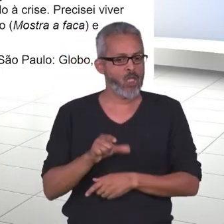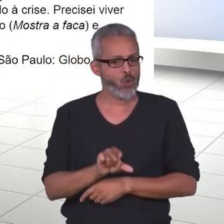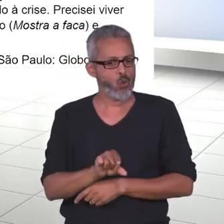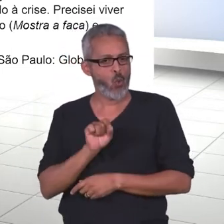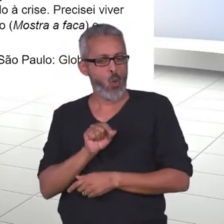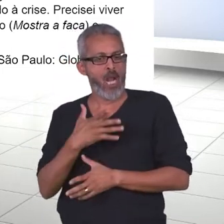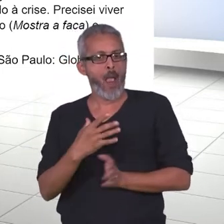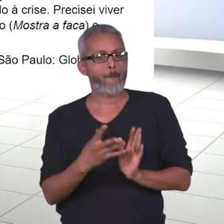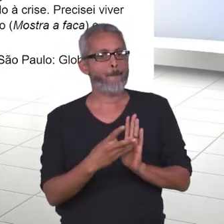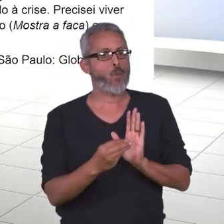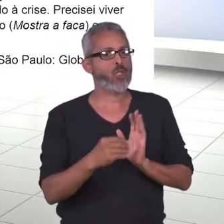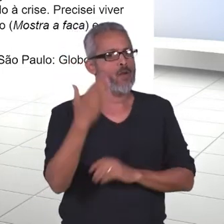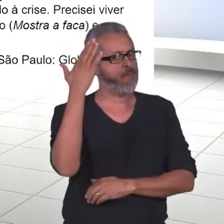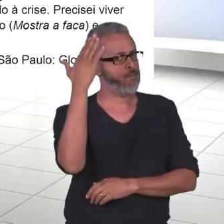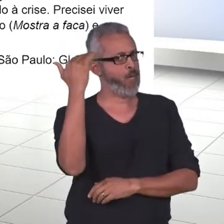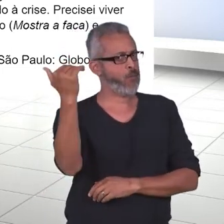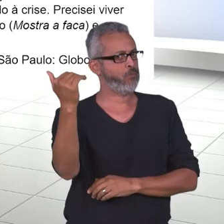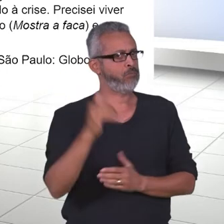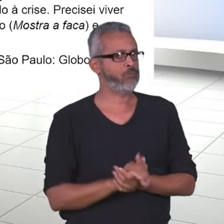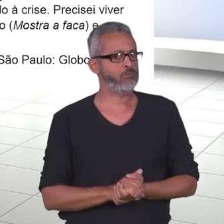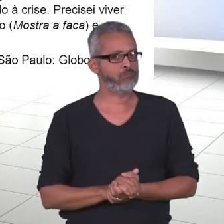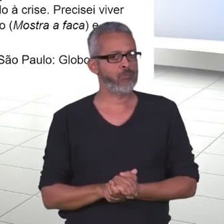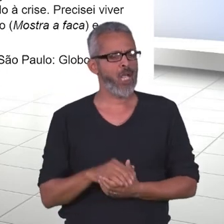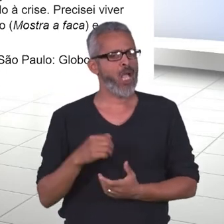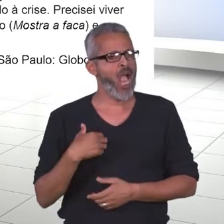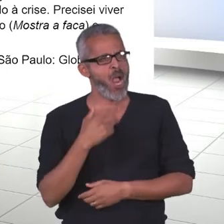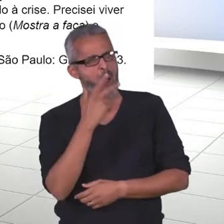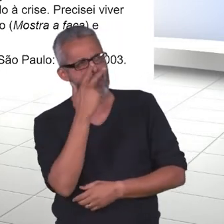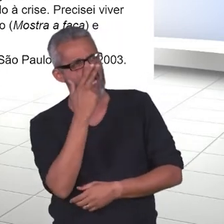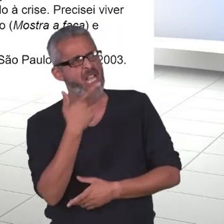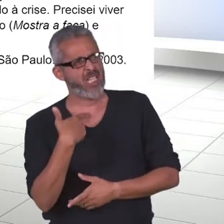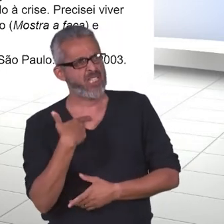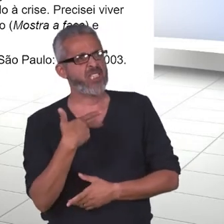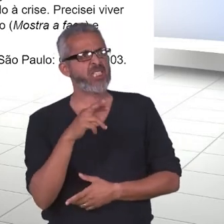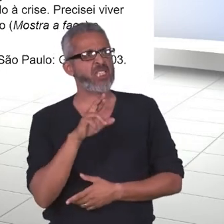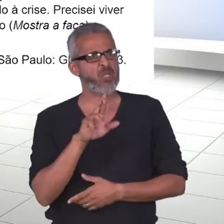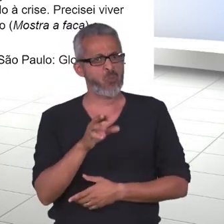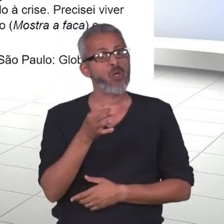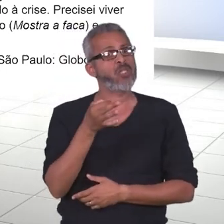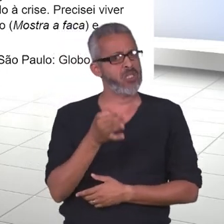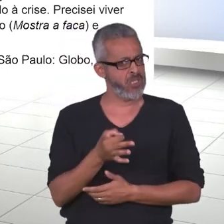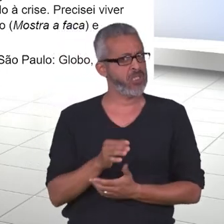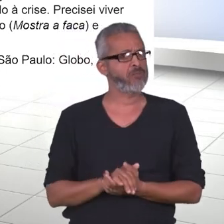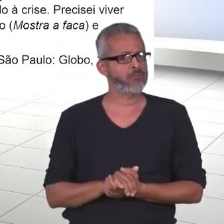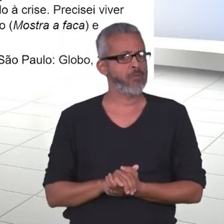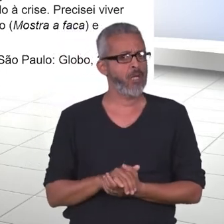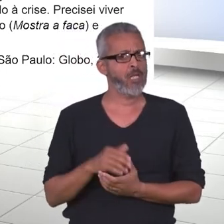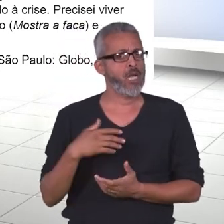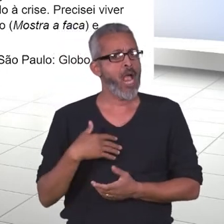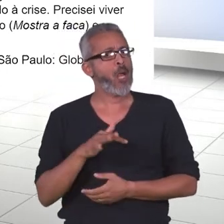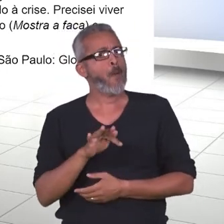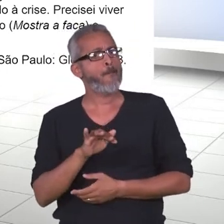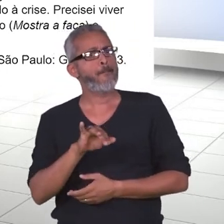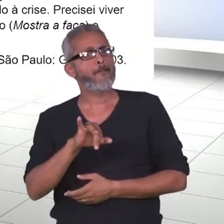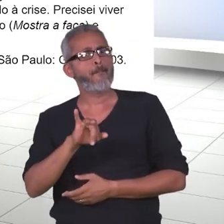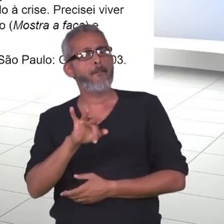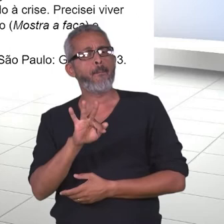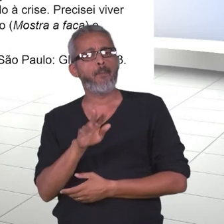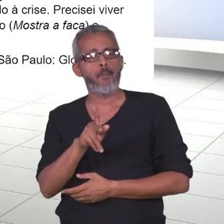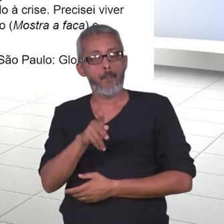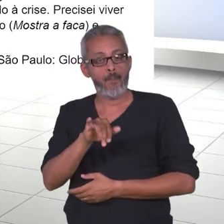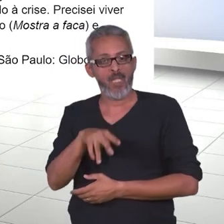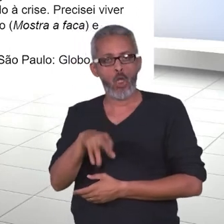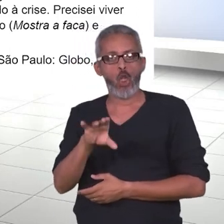e afirma ter renegado tudo e ter ficado passadista, criando a oposição